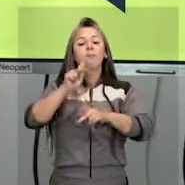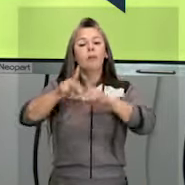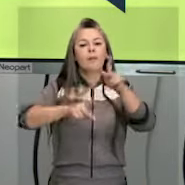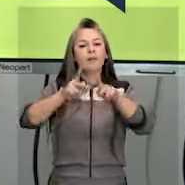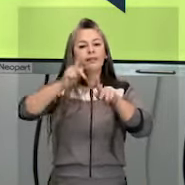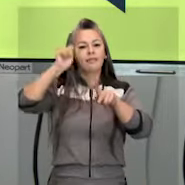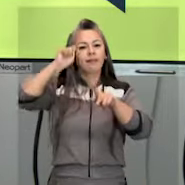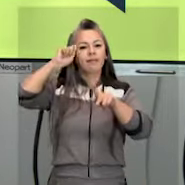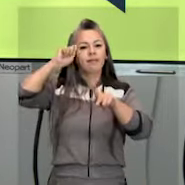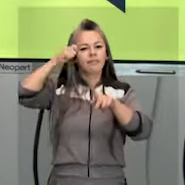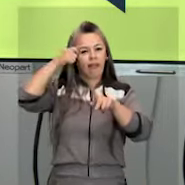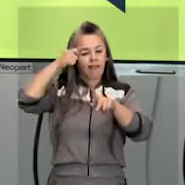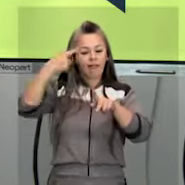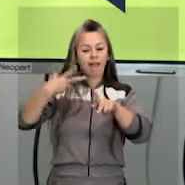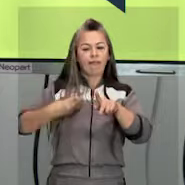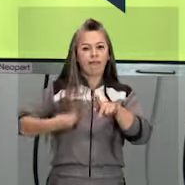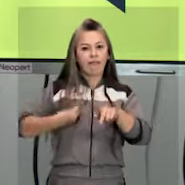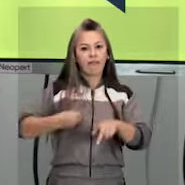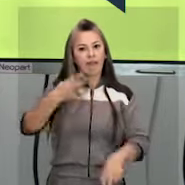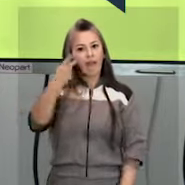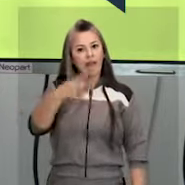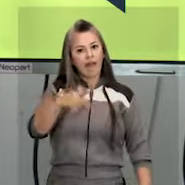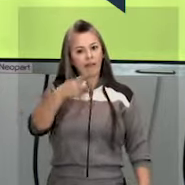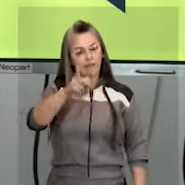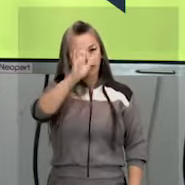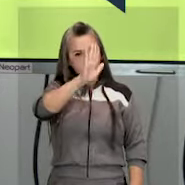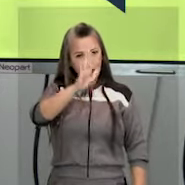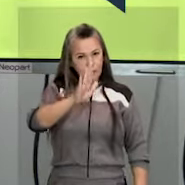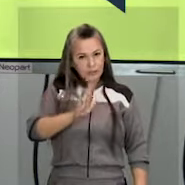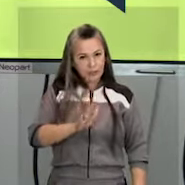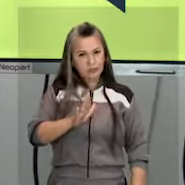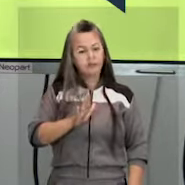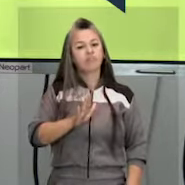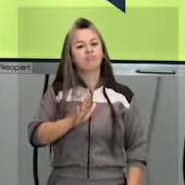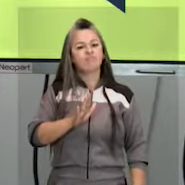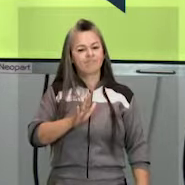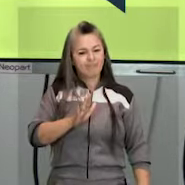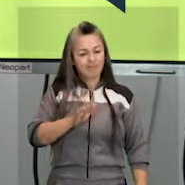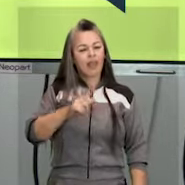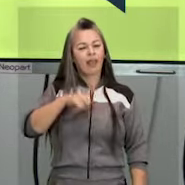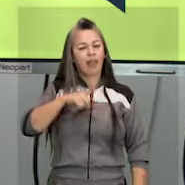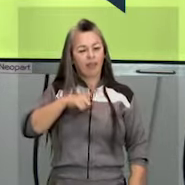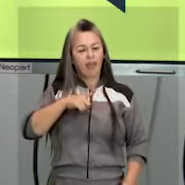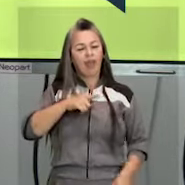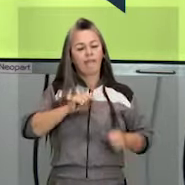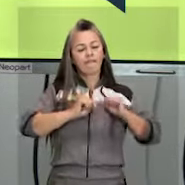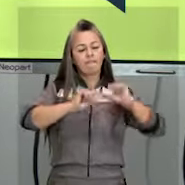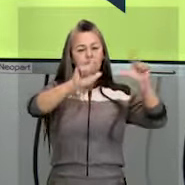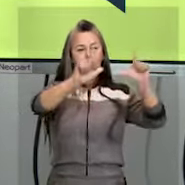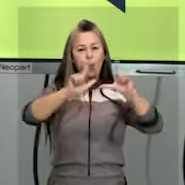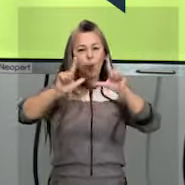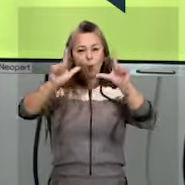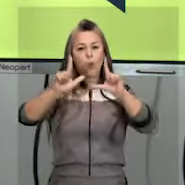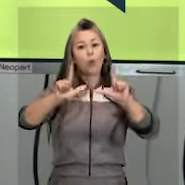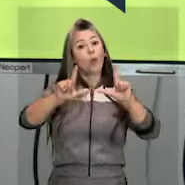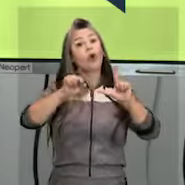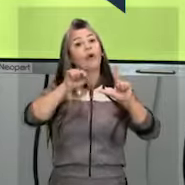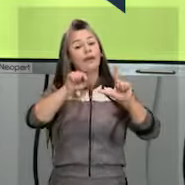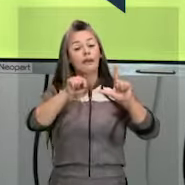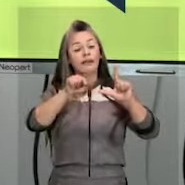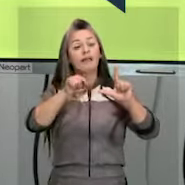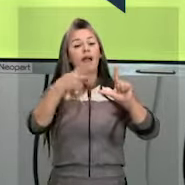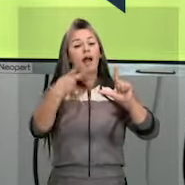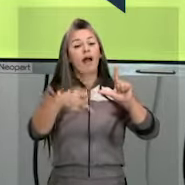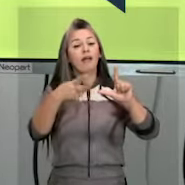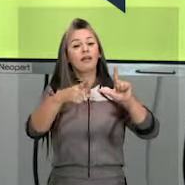principalmente nessa população de origem africana, né? Então, os descendentes de africanos, esse museu, né, ele vai falar, né, sobre